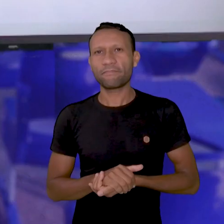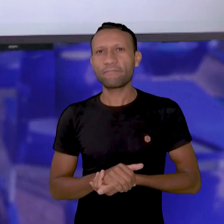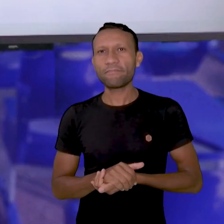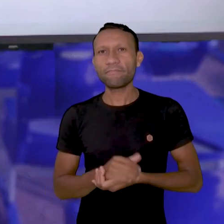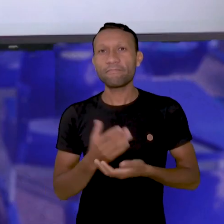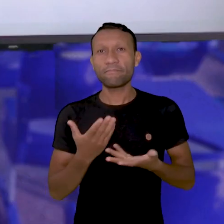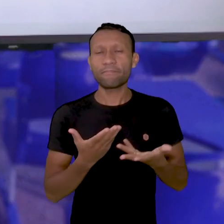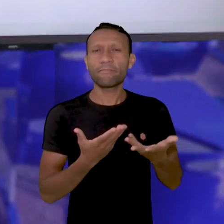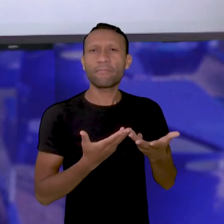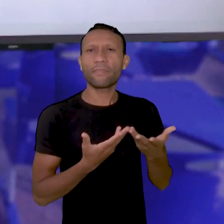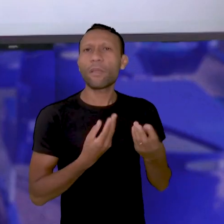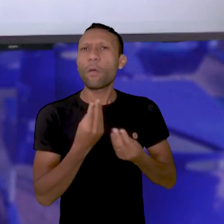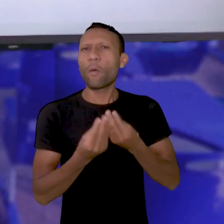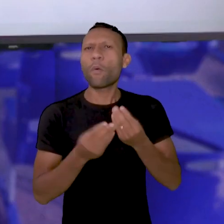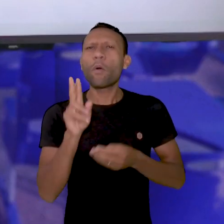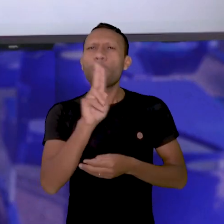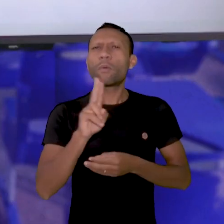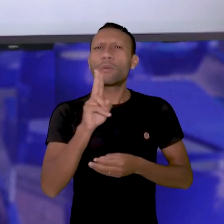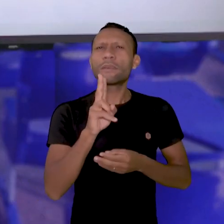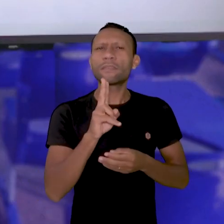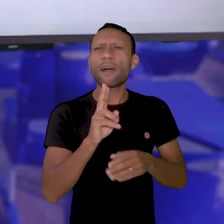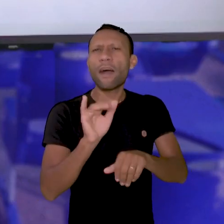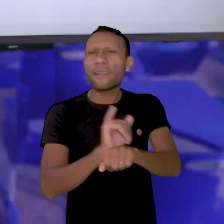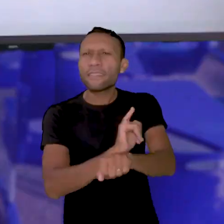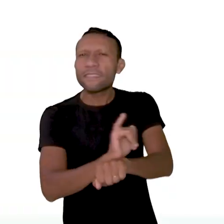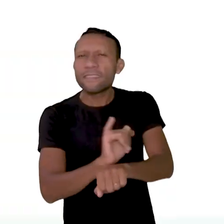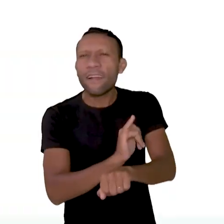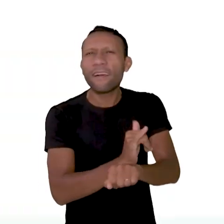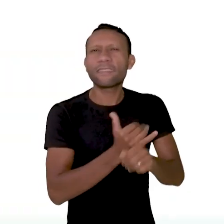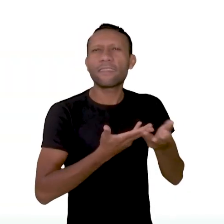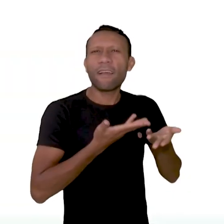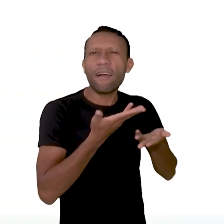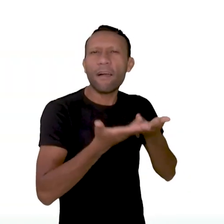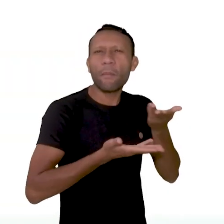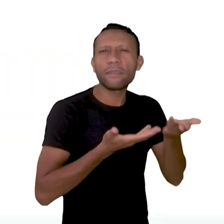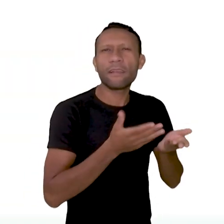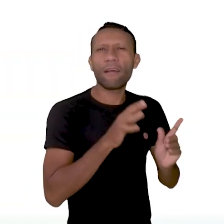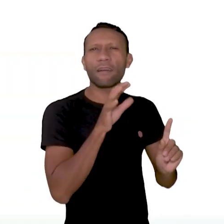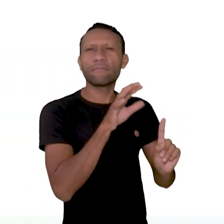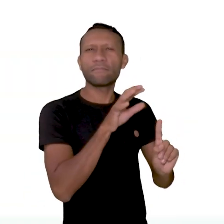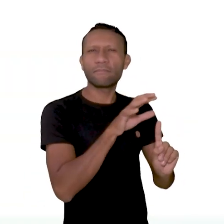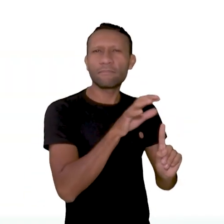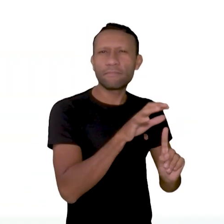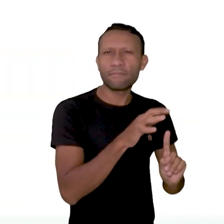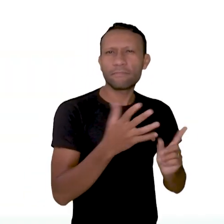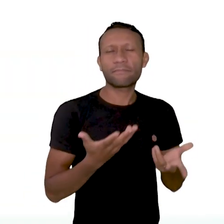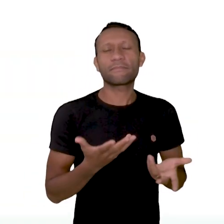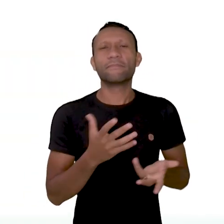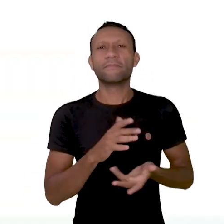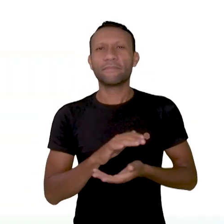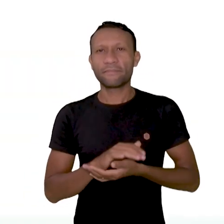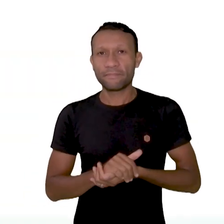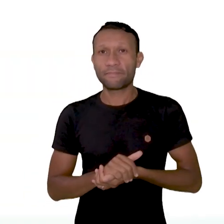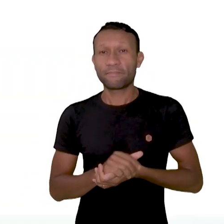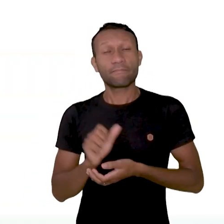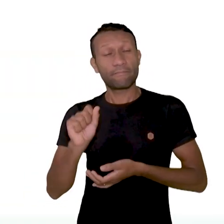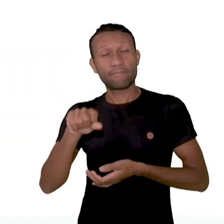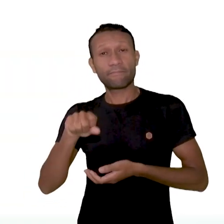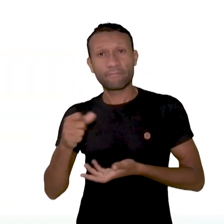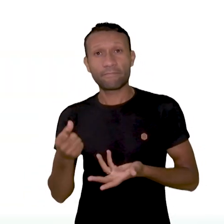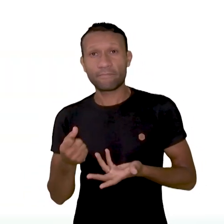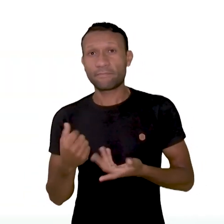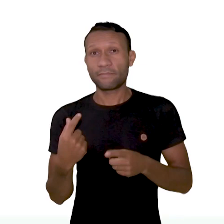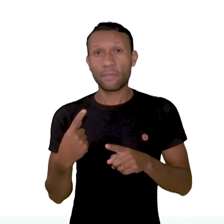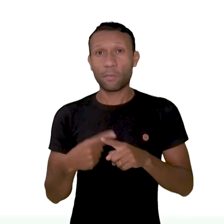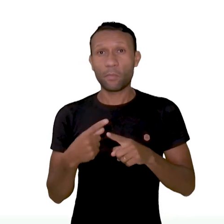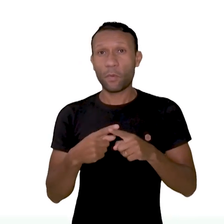Recurso de argumentação complementa o uso do recurso de persuasão, como eu acabei de falar? Sim, né? Eles